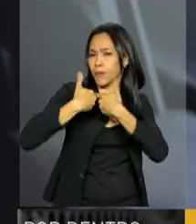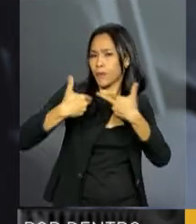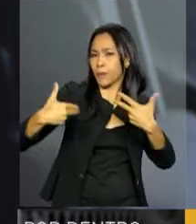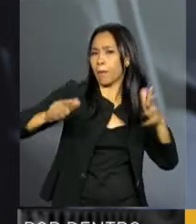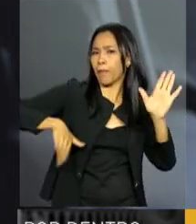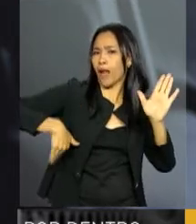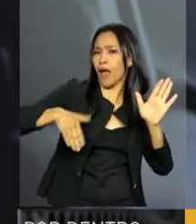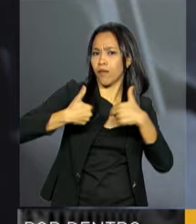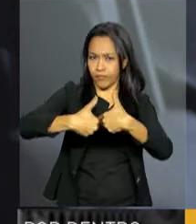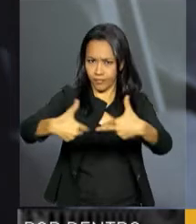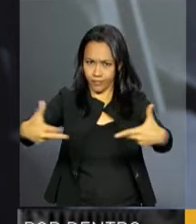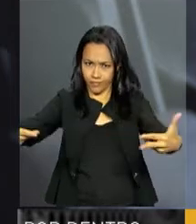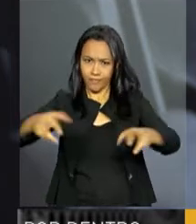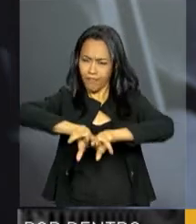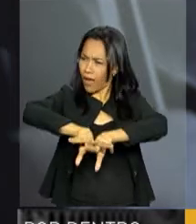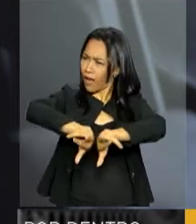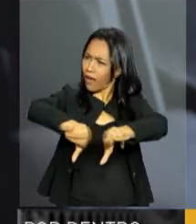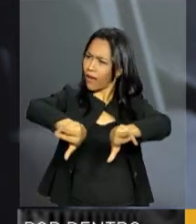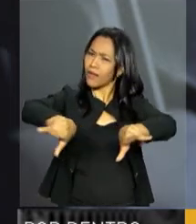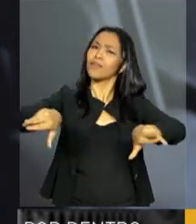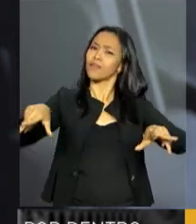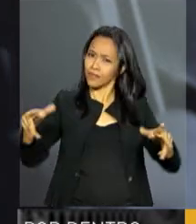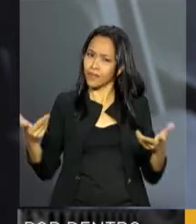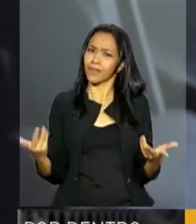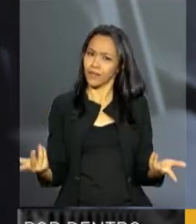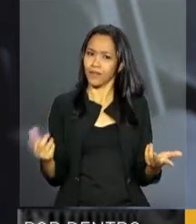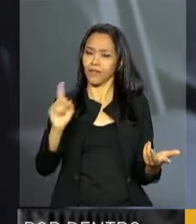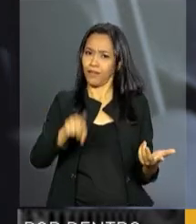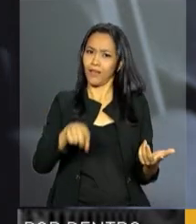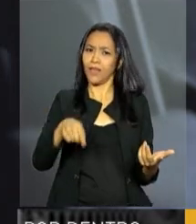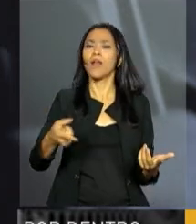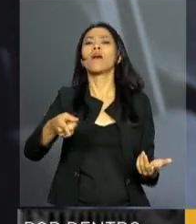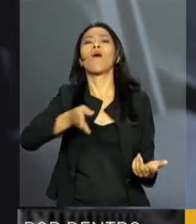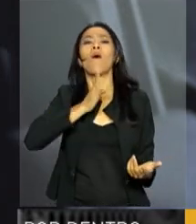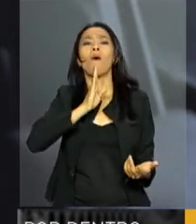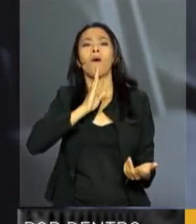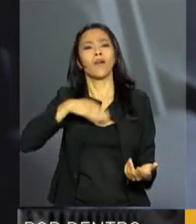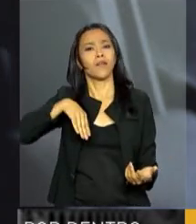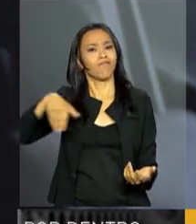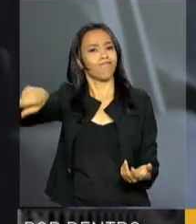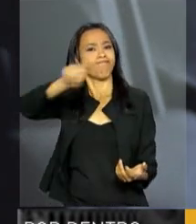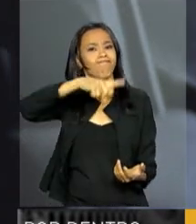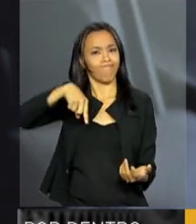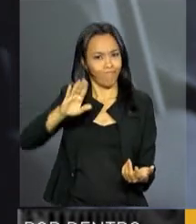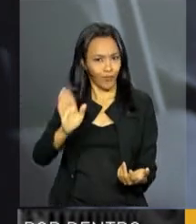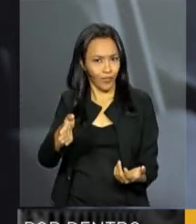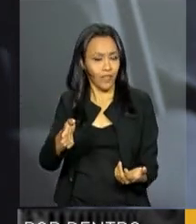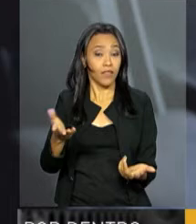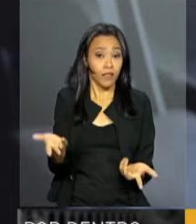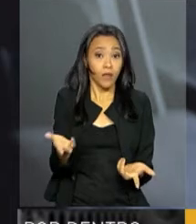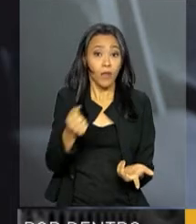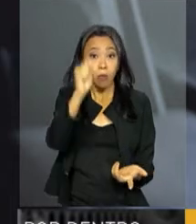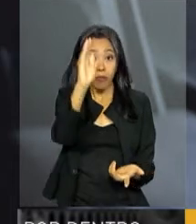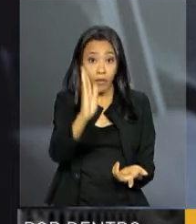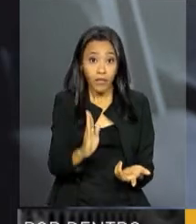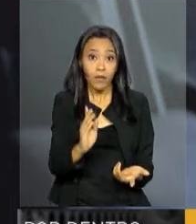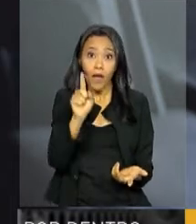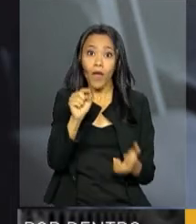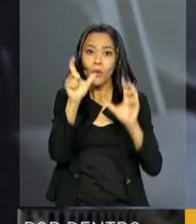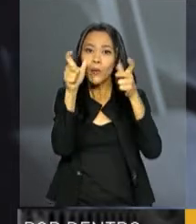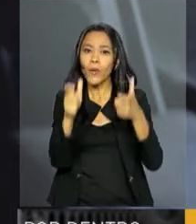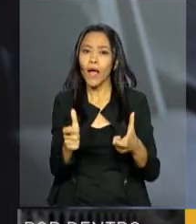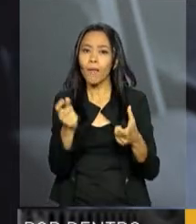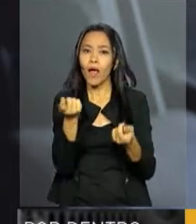é por uma multiplicidade de fatores que são amplamente conhecidos que o brasil também é um grande lugar para se fazer